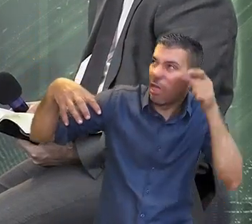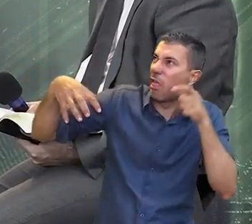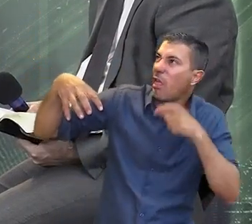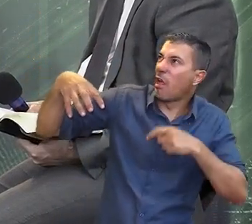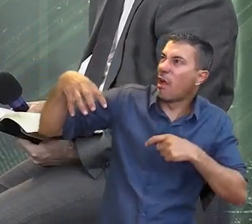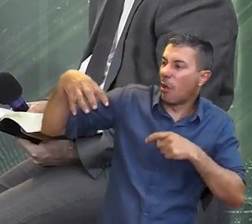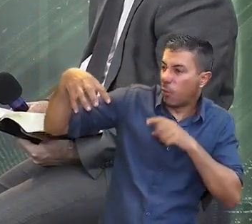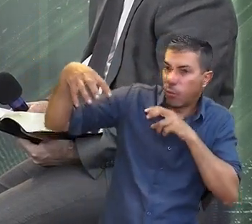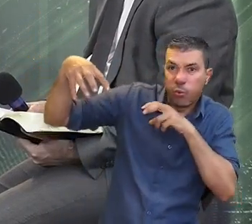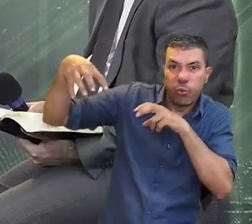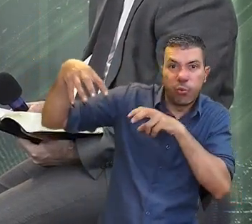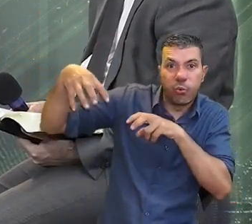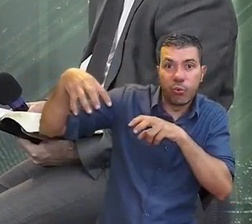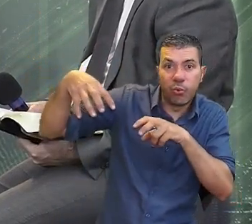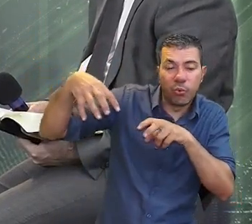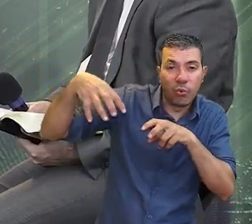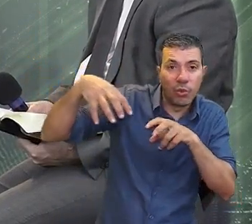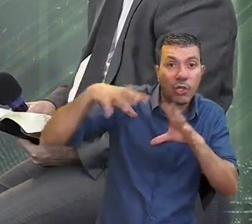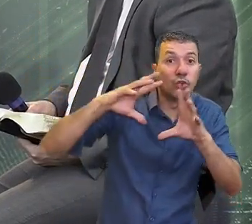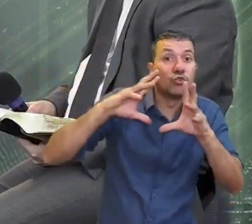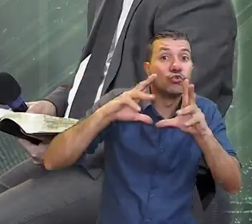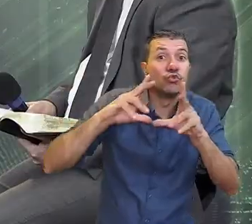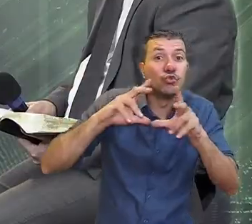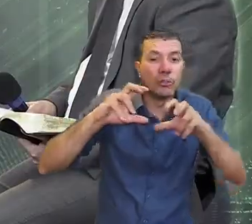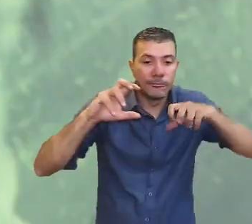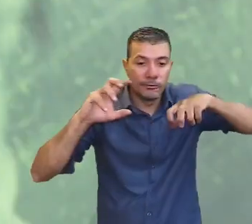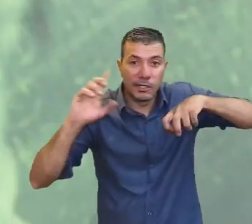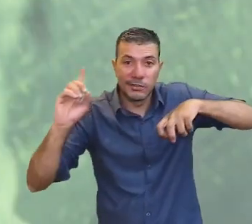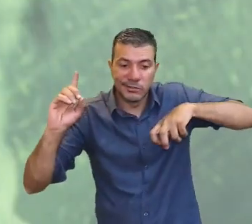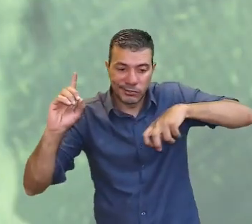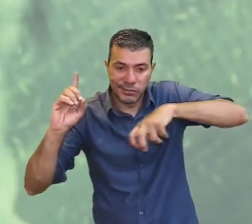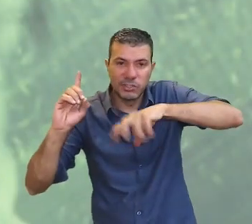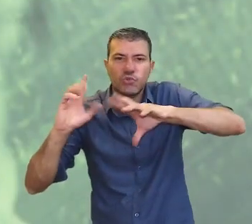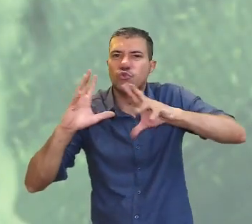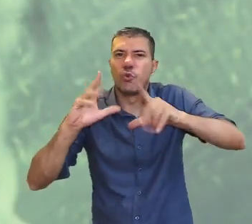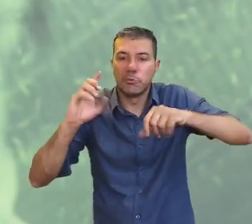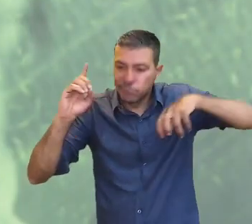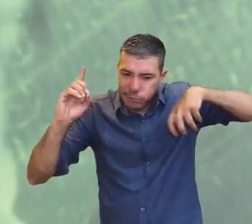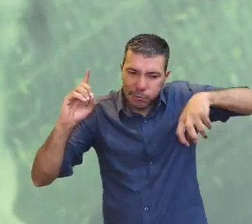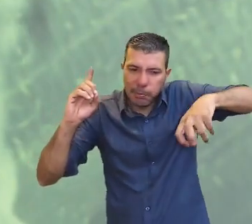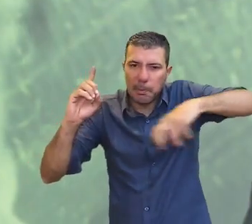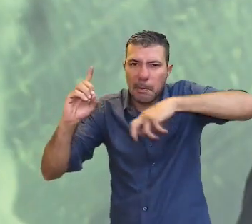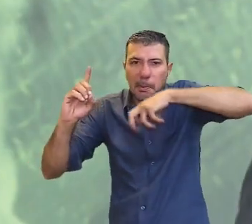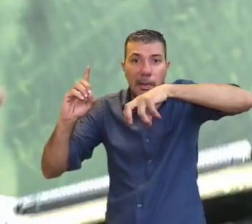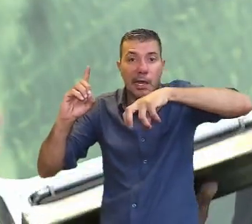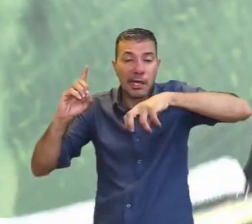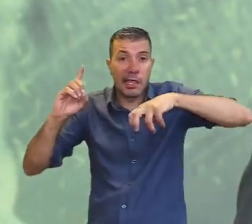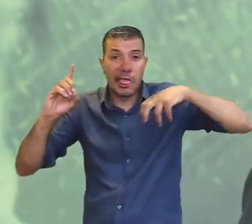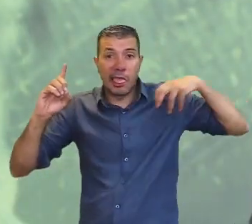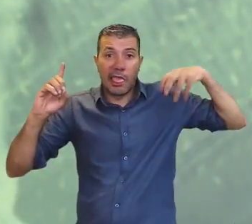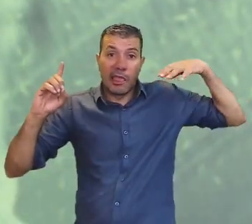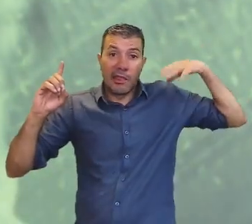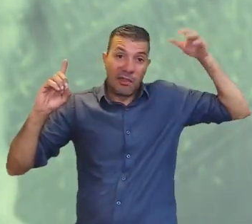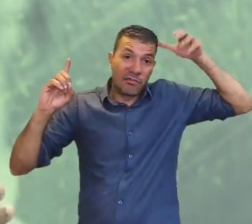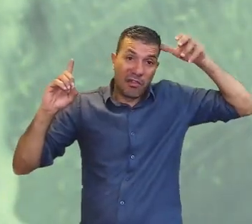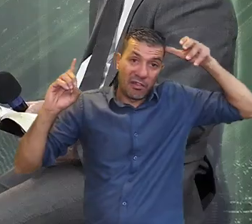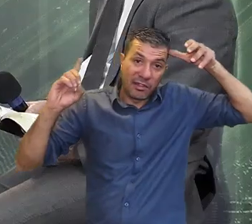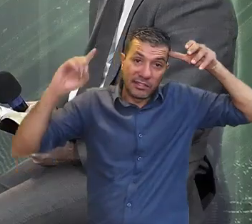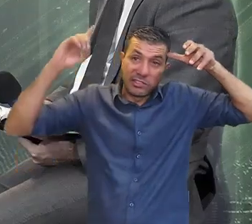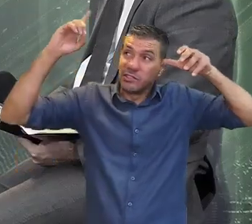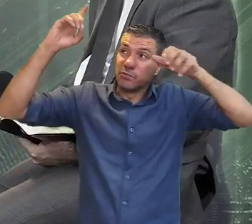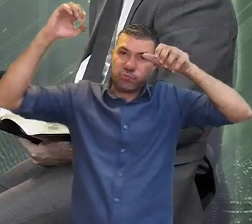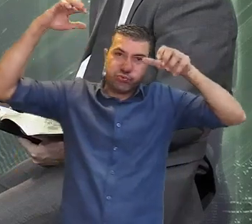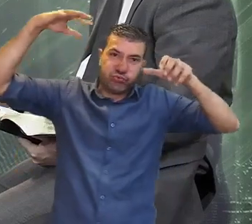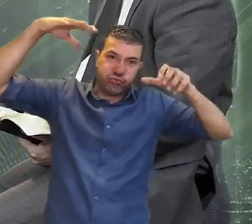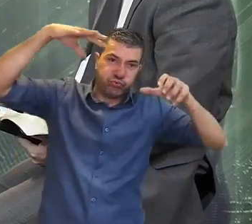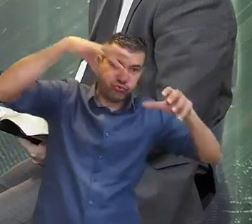porque na misericórdia de Deus fala que todo joelho vai dobrar diante do Senhor. Okay. E Satanás, com seus anjos, vão dobrar e vai descer fogo do céu e os